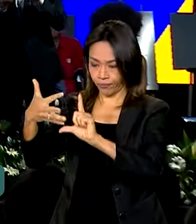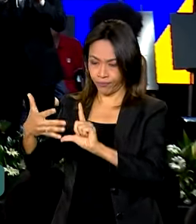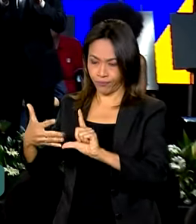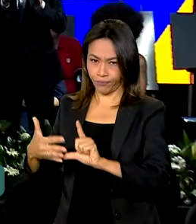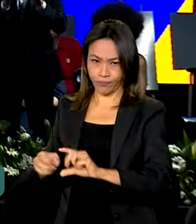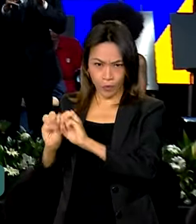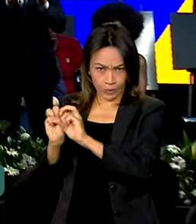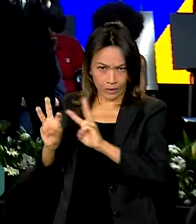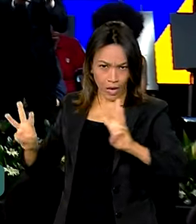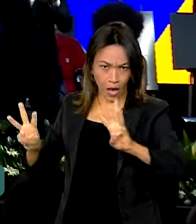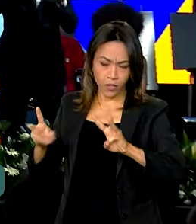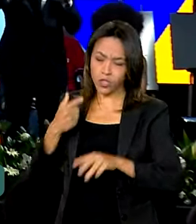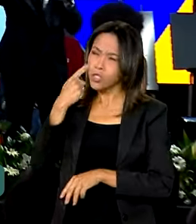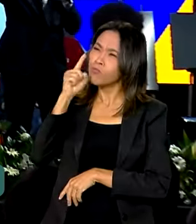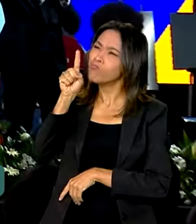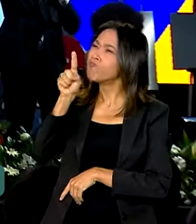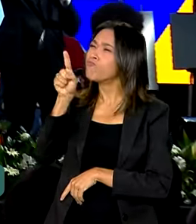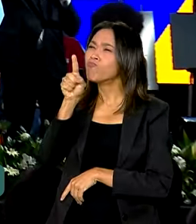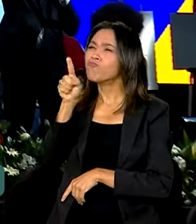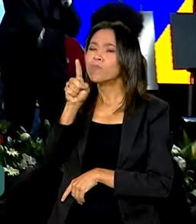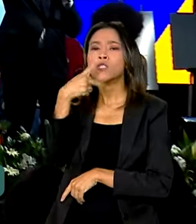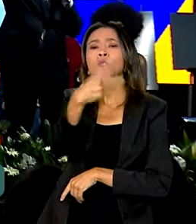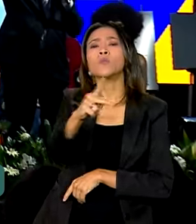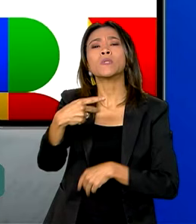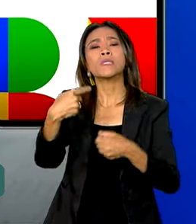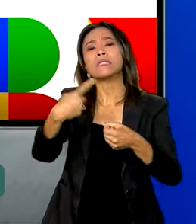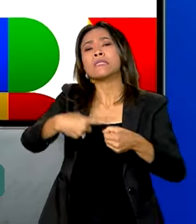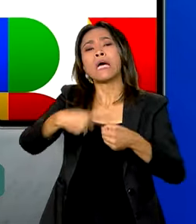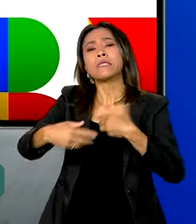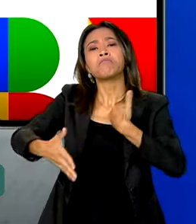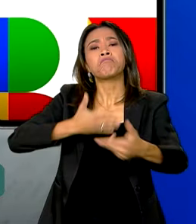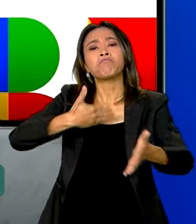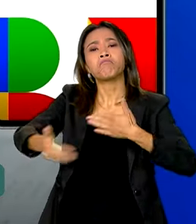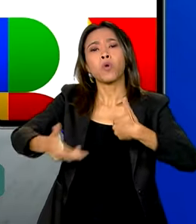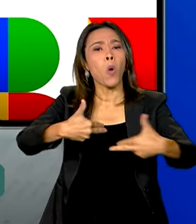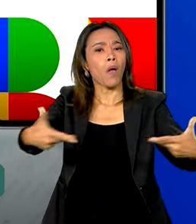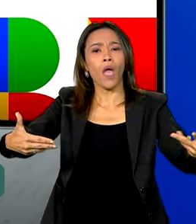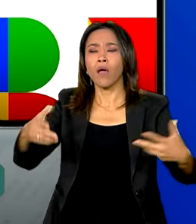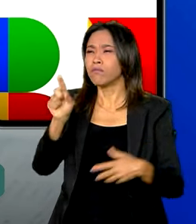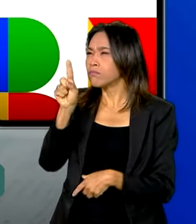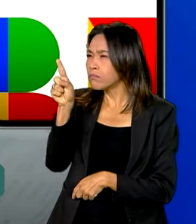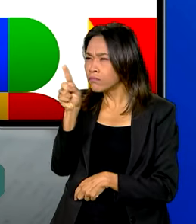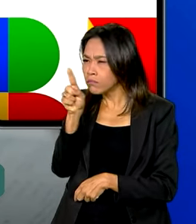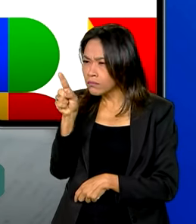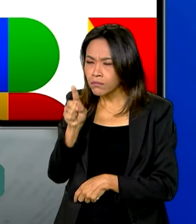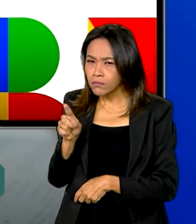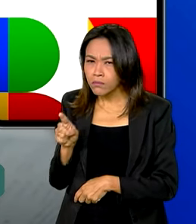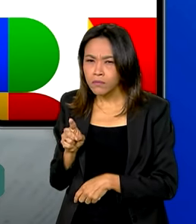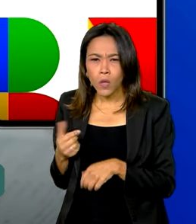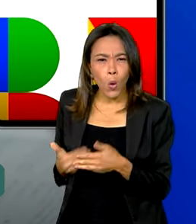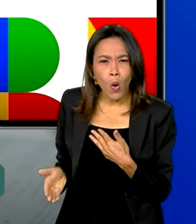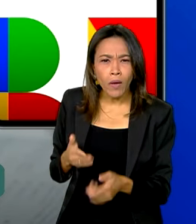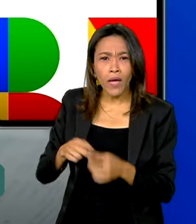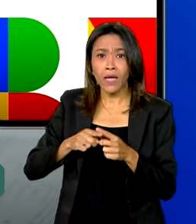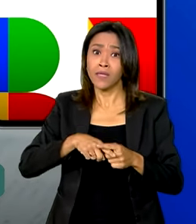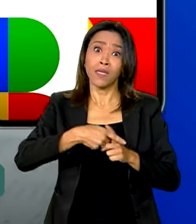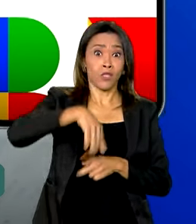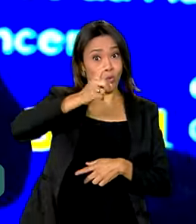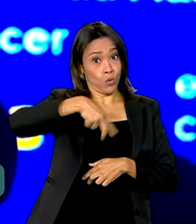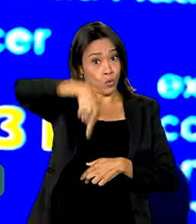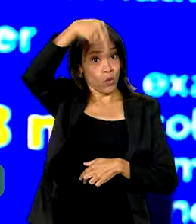e escolha a cidade que você quiser. Pode escolher qualquer cidade do Iapocão